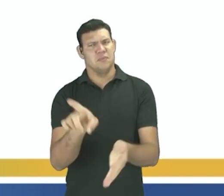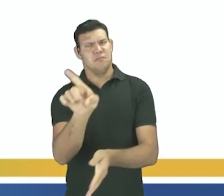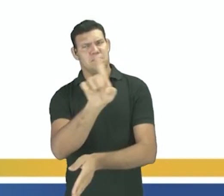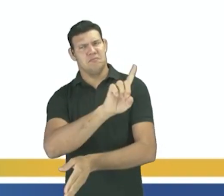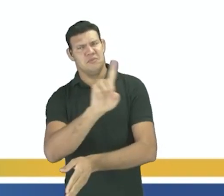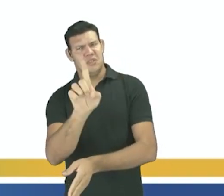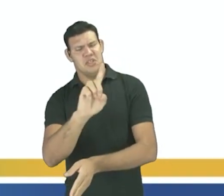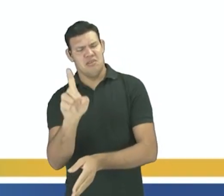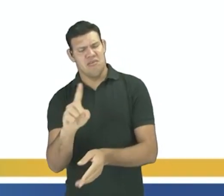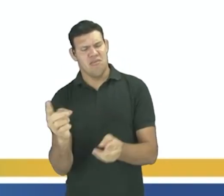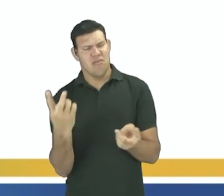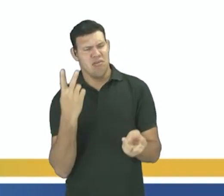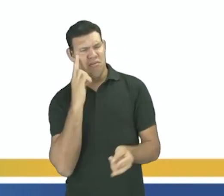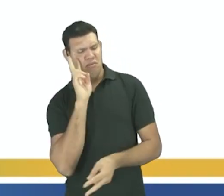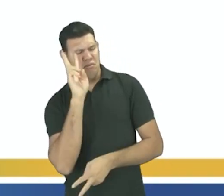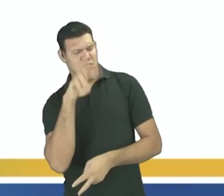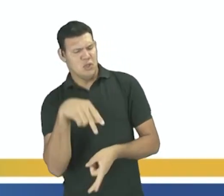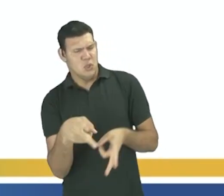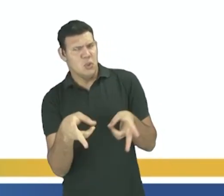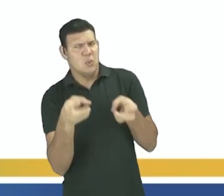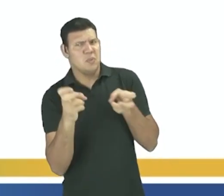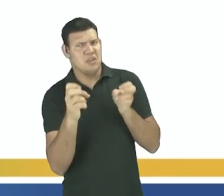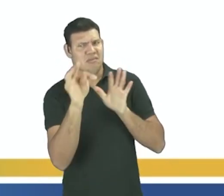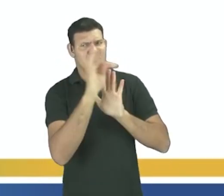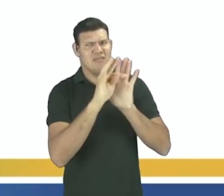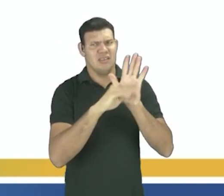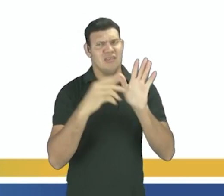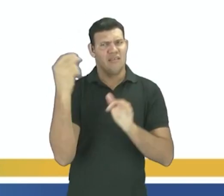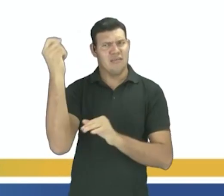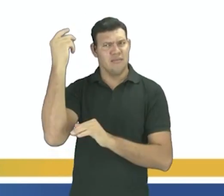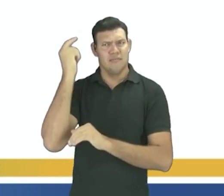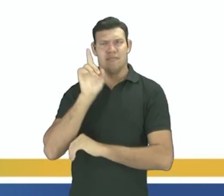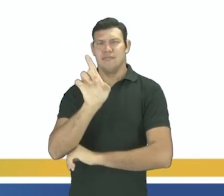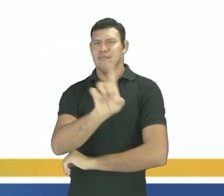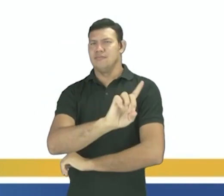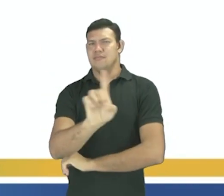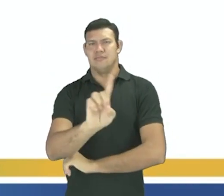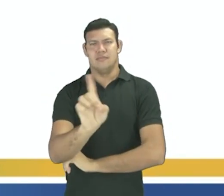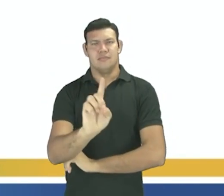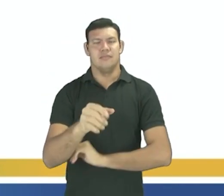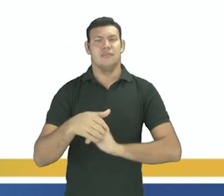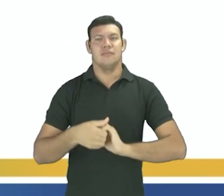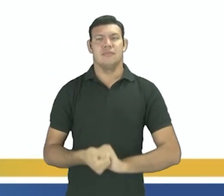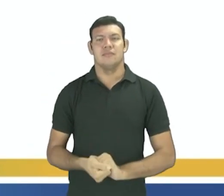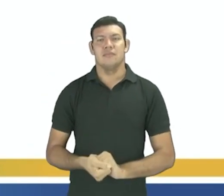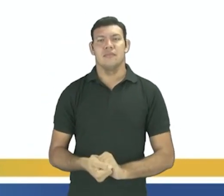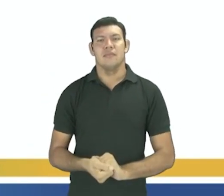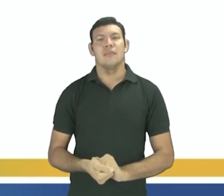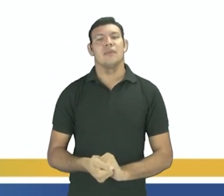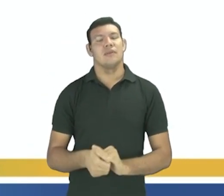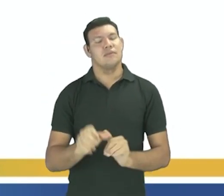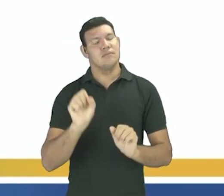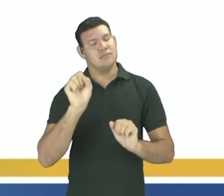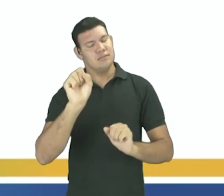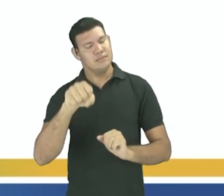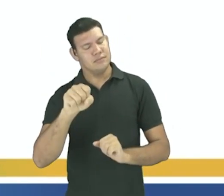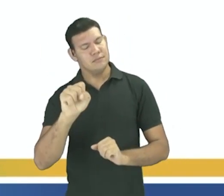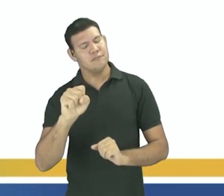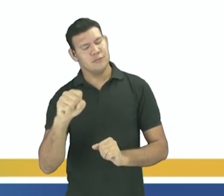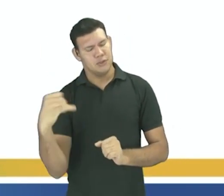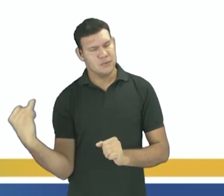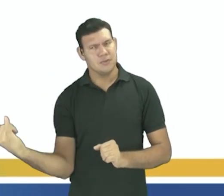sido vista como um gênero textual obsoleto, tá? Pelo contrário. Ela tem caráter